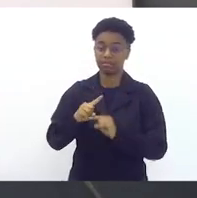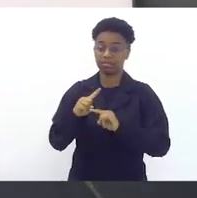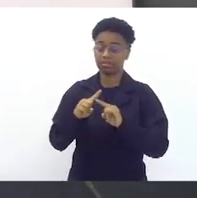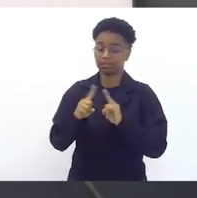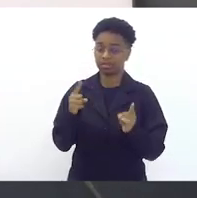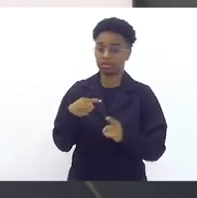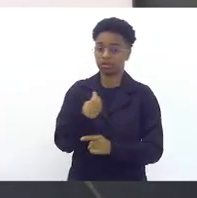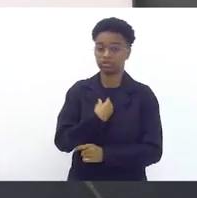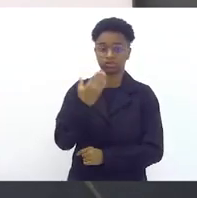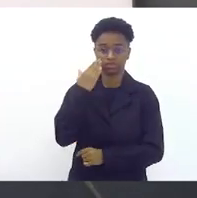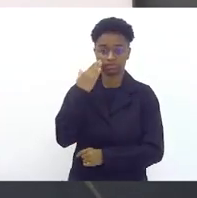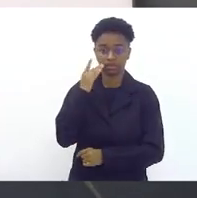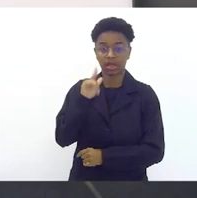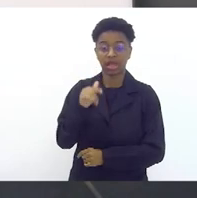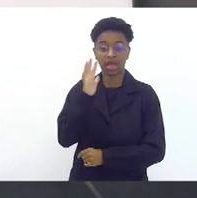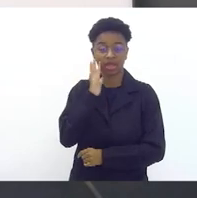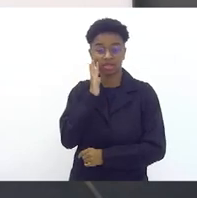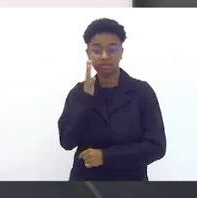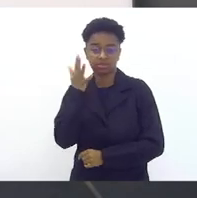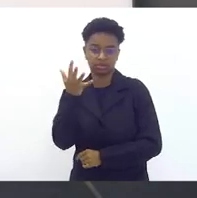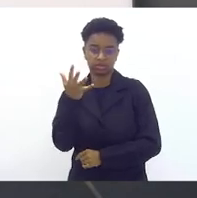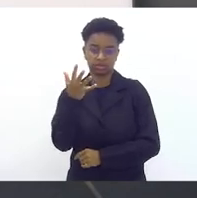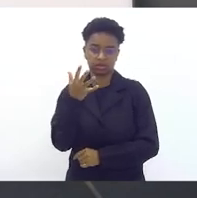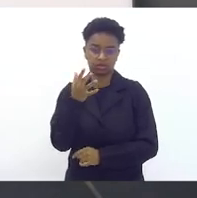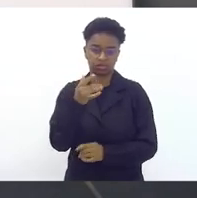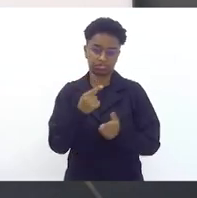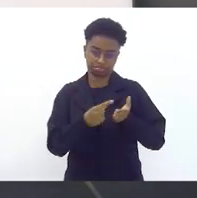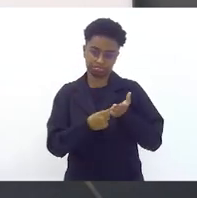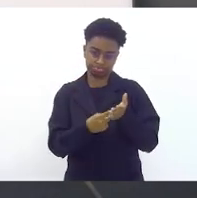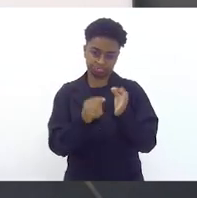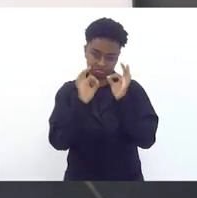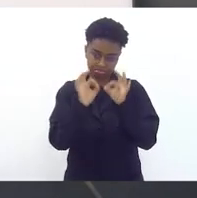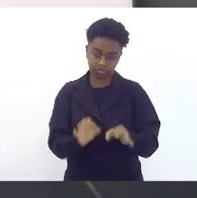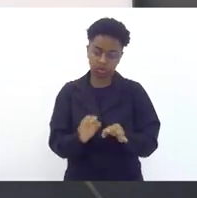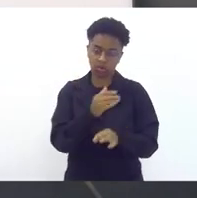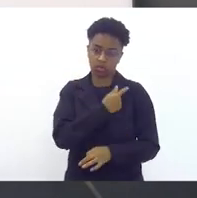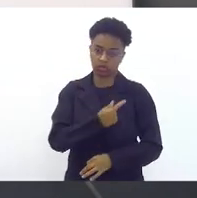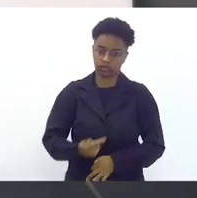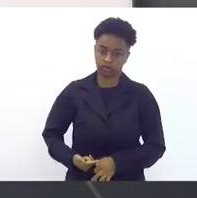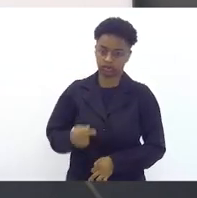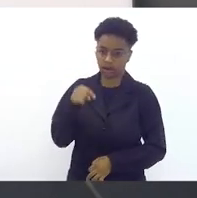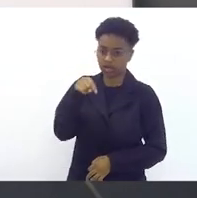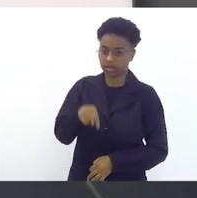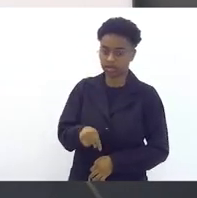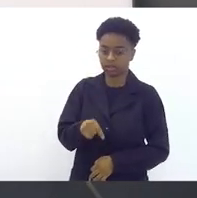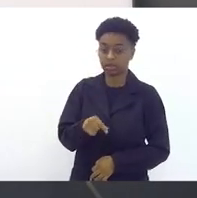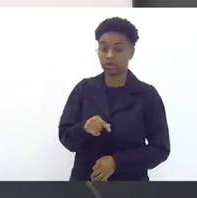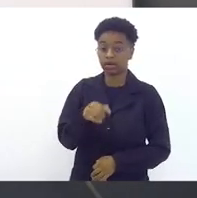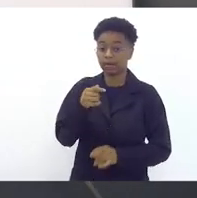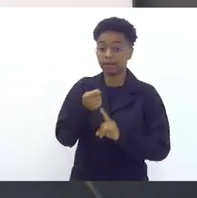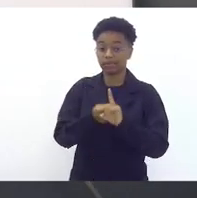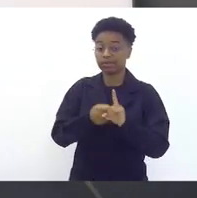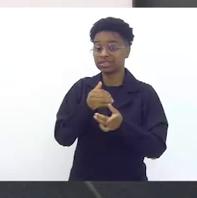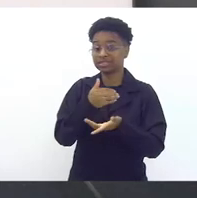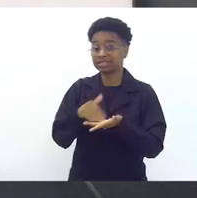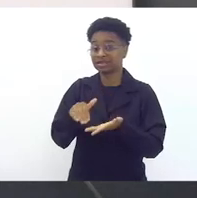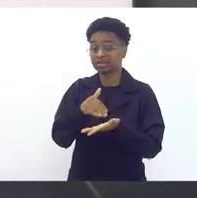uma decisão confirmada pelo governo nesta casa, em setembro